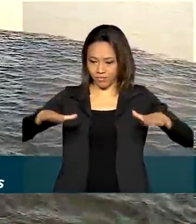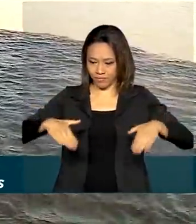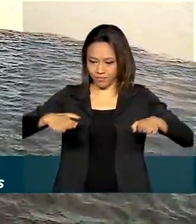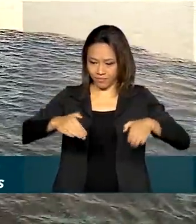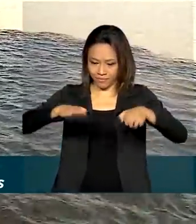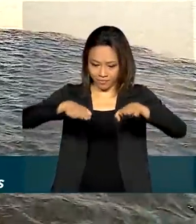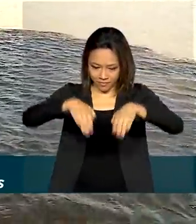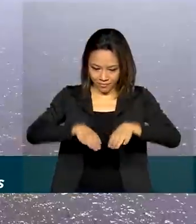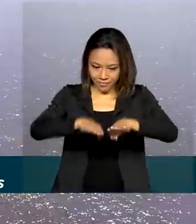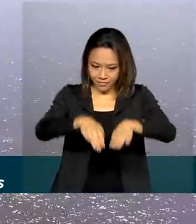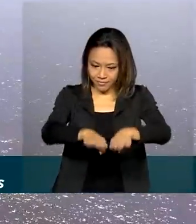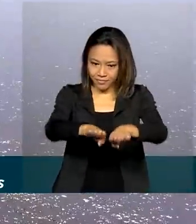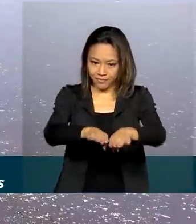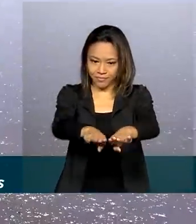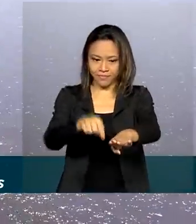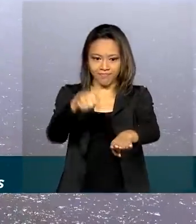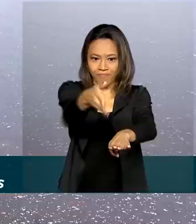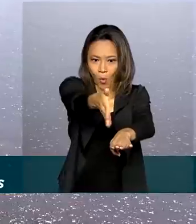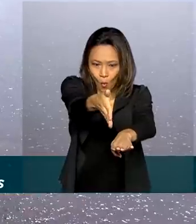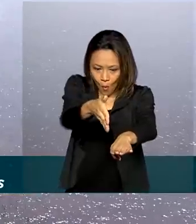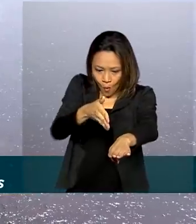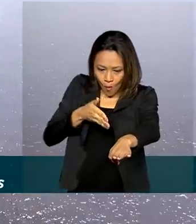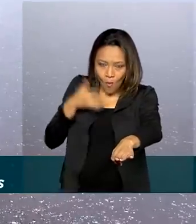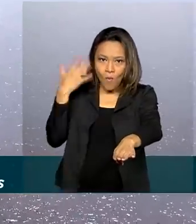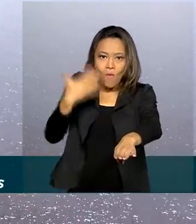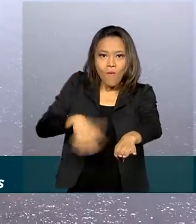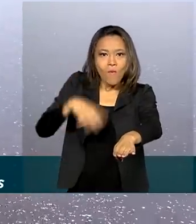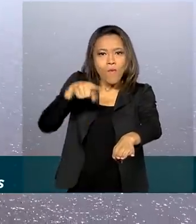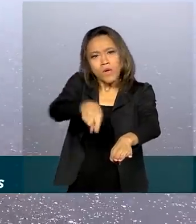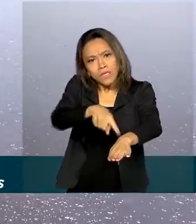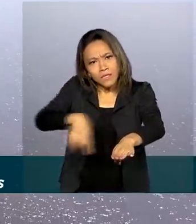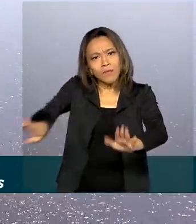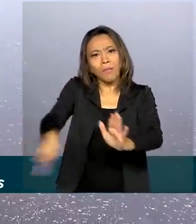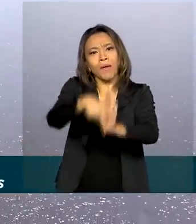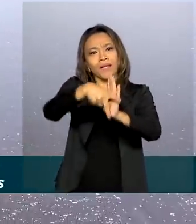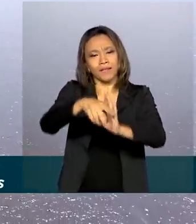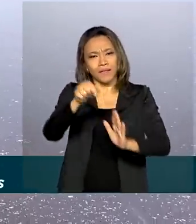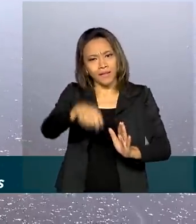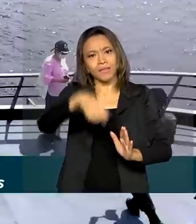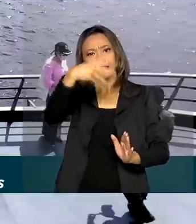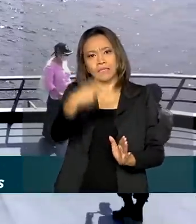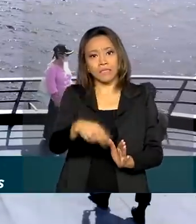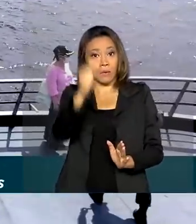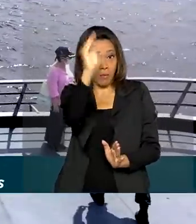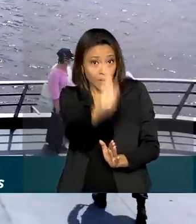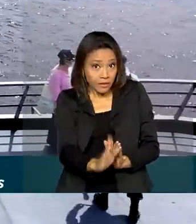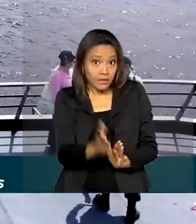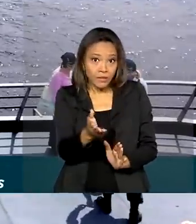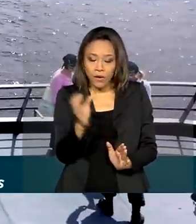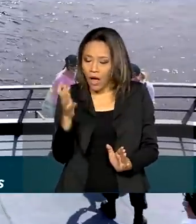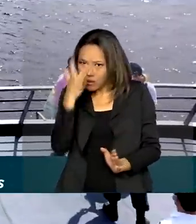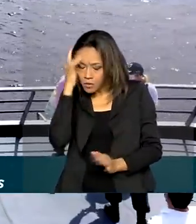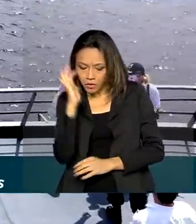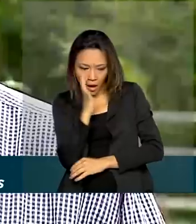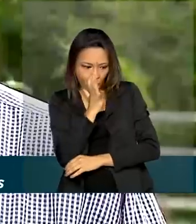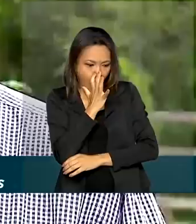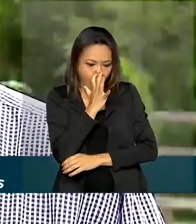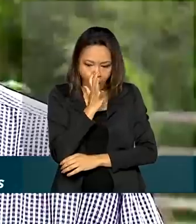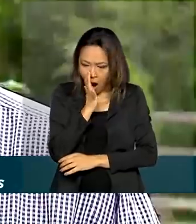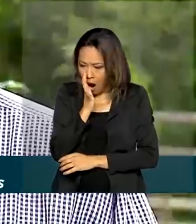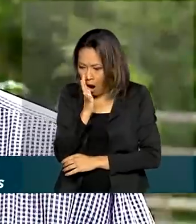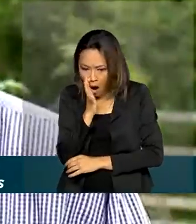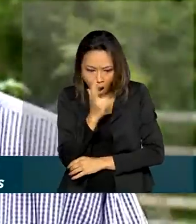Encontro das Águas, patrimônio cultural natural brasileiro desde 2010, impressionou os visitantes.